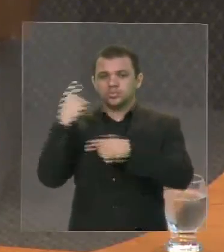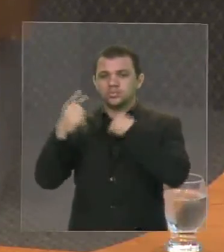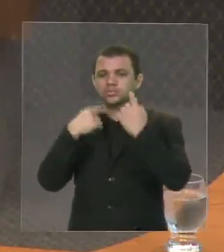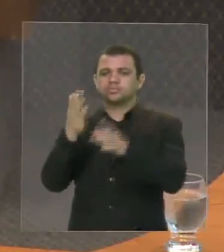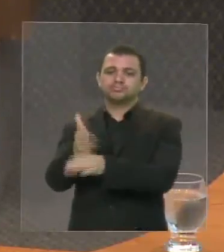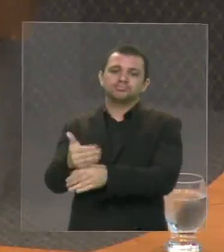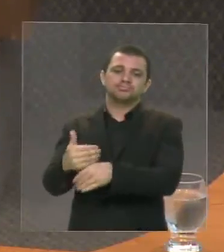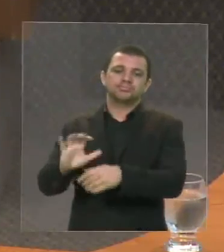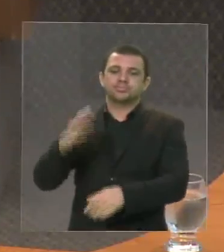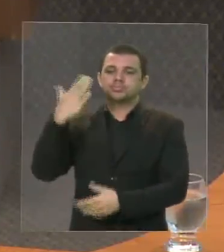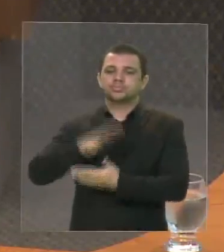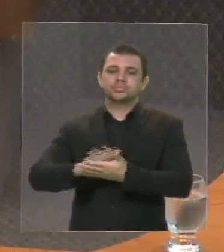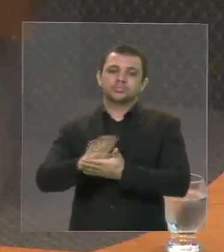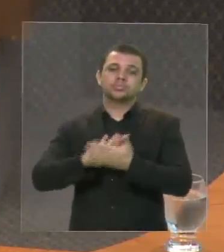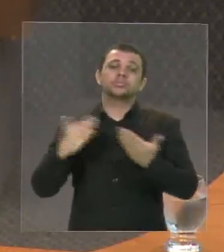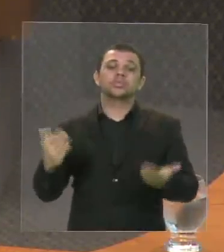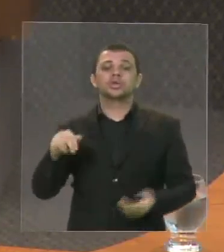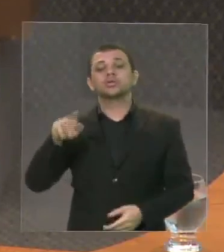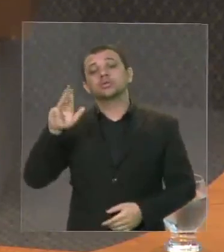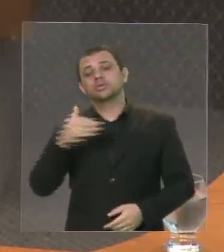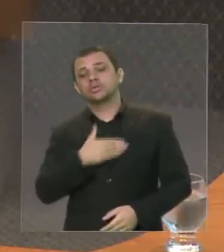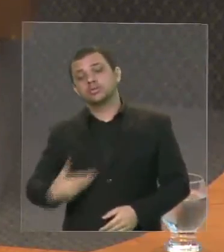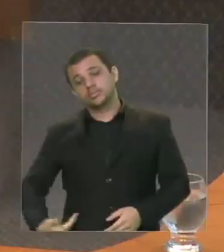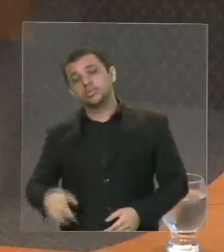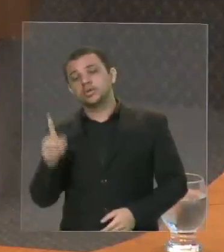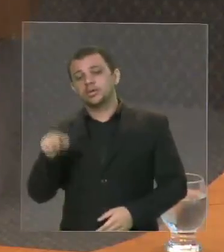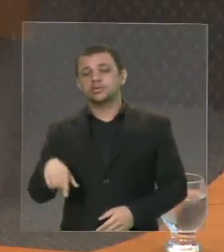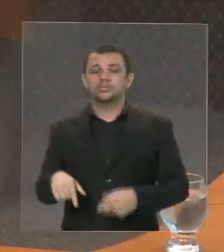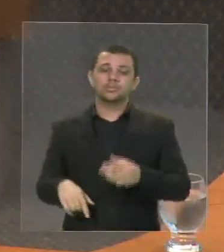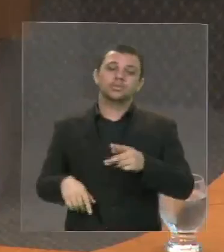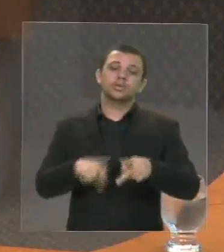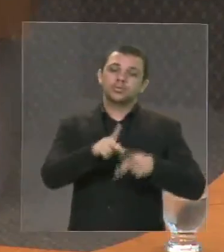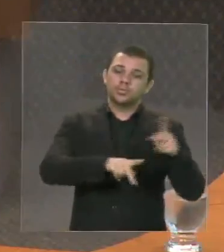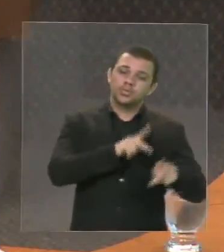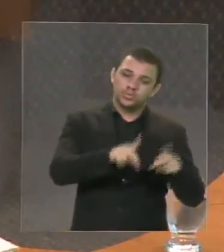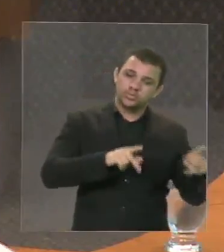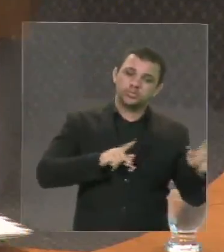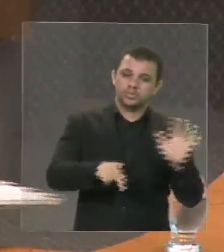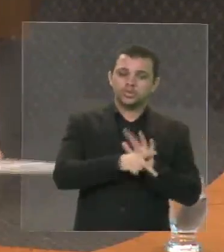acontece. Então, quem é governo, quem é povo, e eu prefiro ser povo. Obrigada a todos.